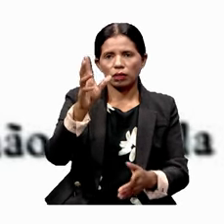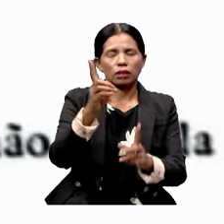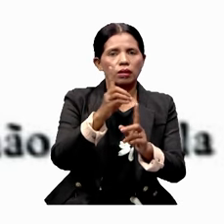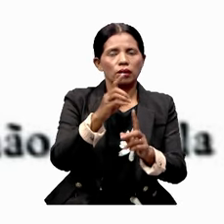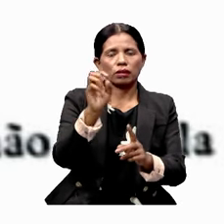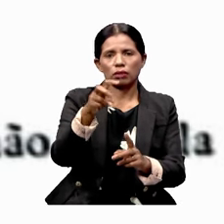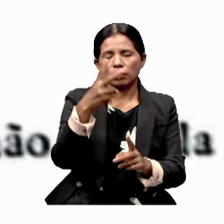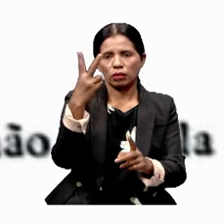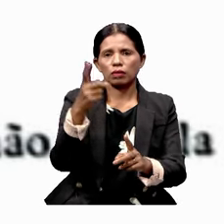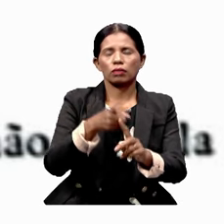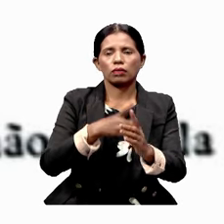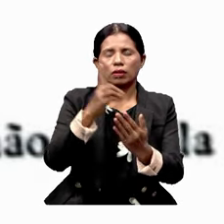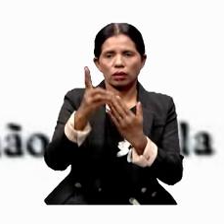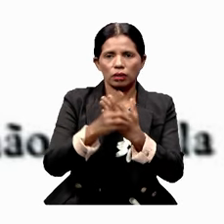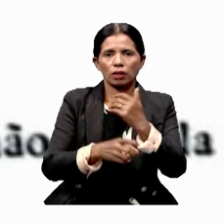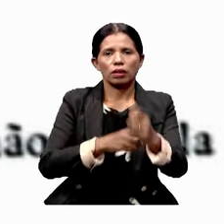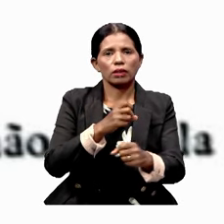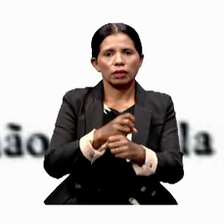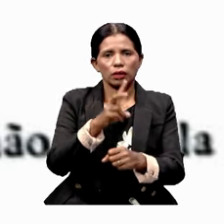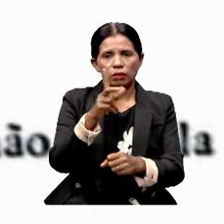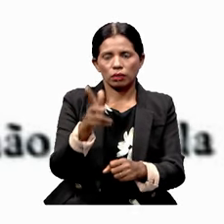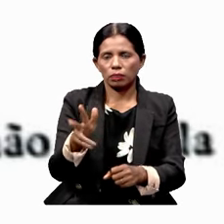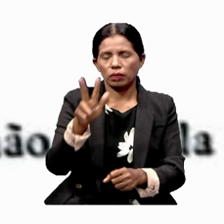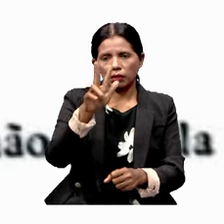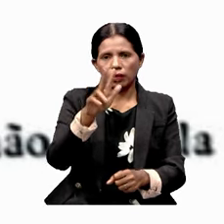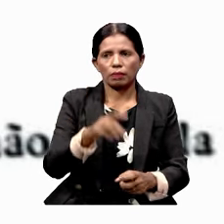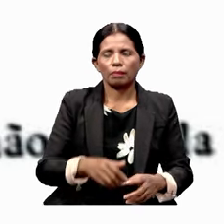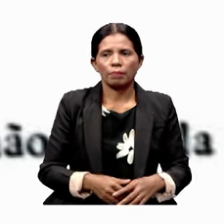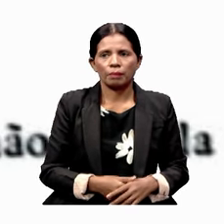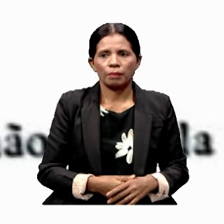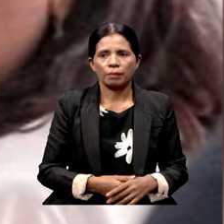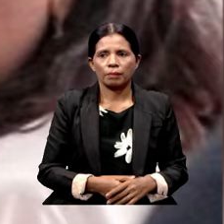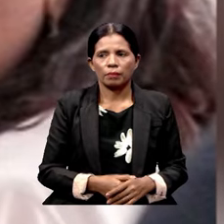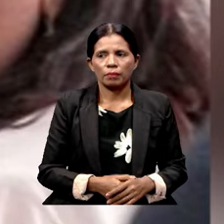recin rua fulan dezembro tina rihun rua ruanulo recintolo equipa cobertura GMN.